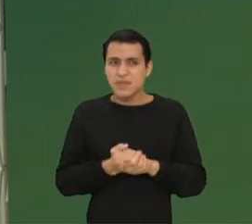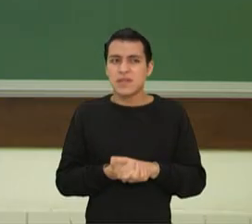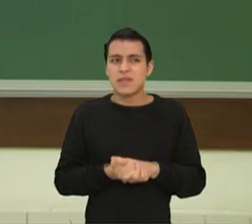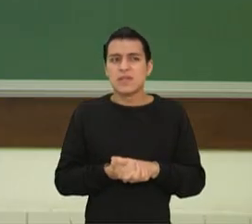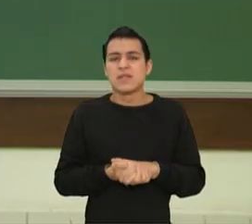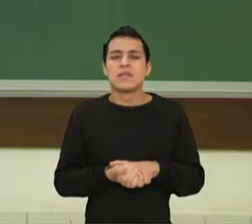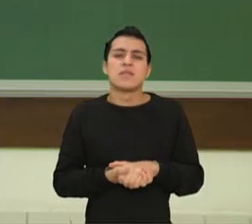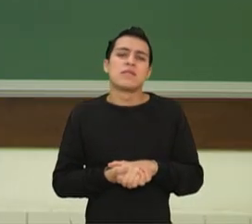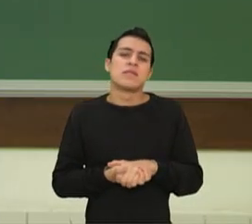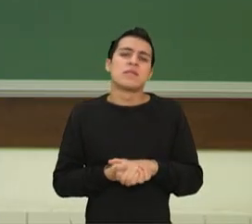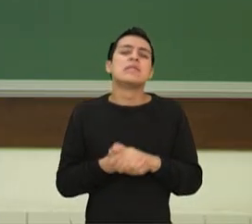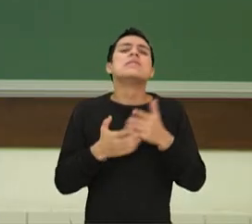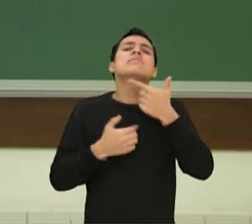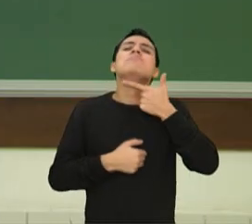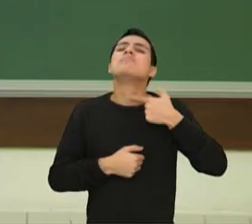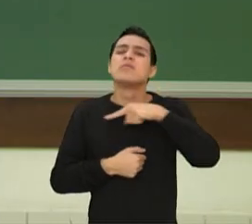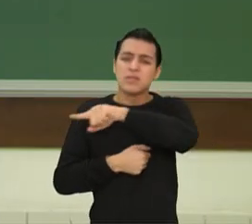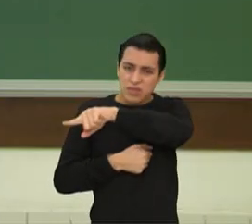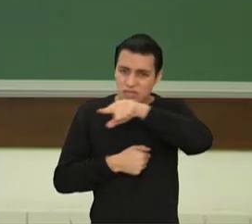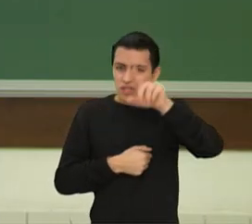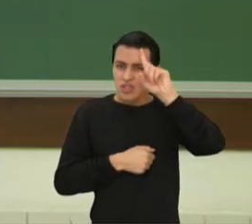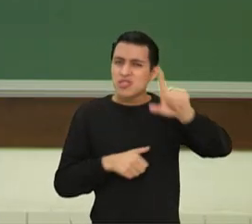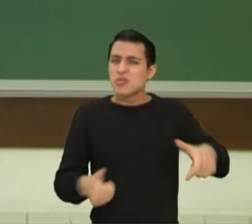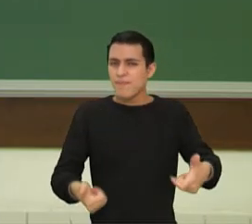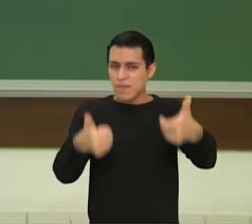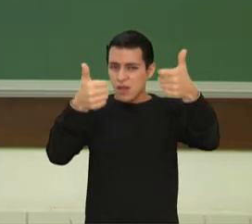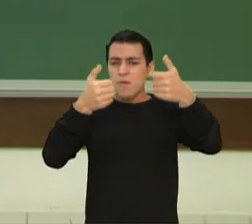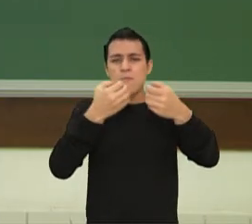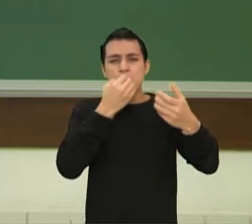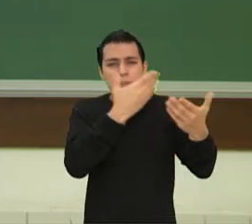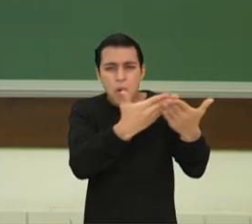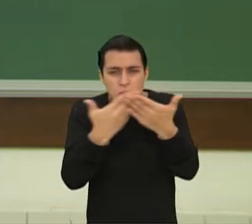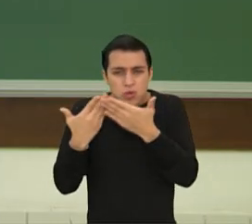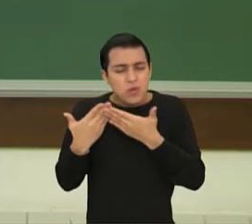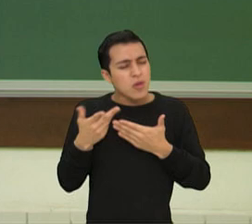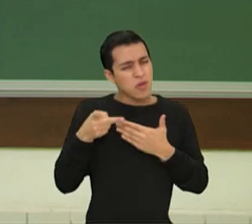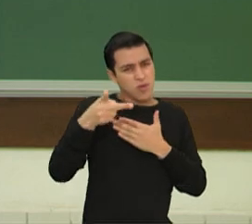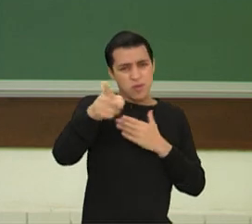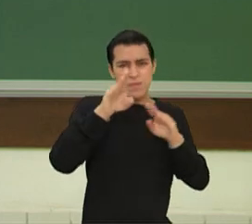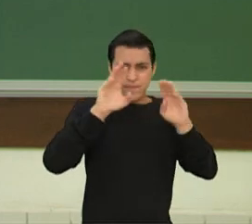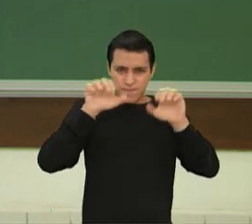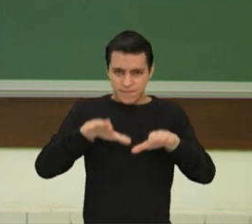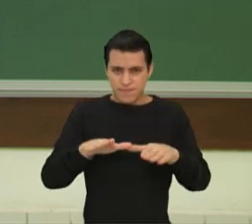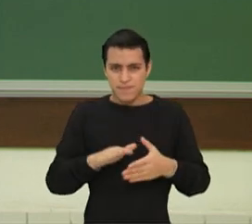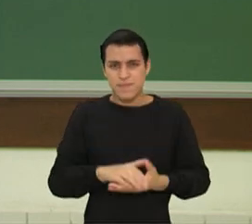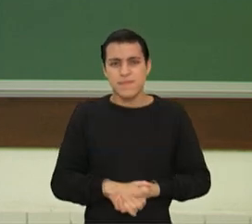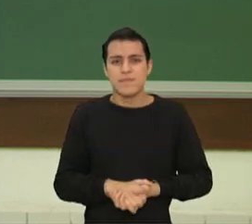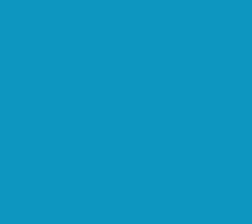Desejo a você dias melhores, bons estudos, continue bem.